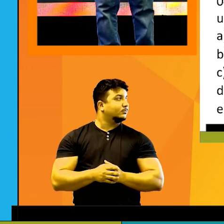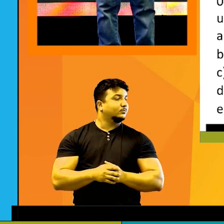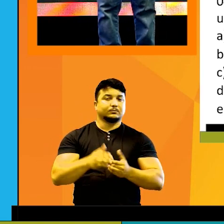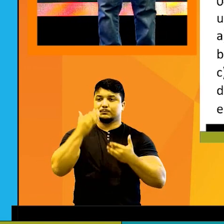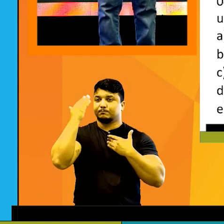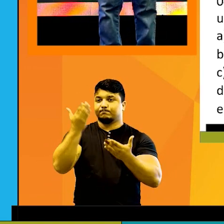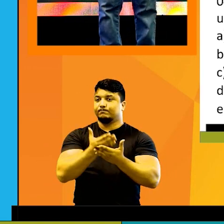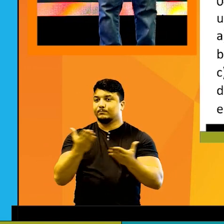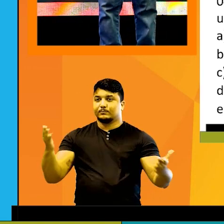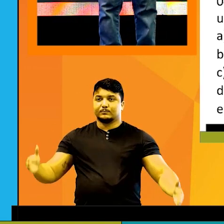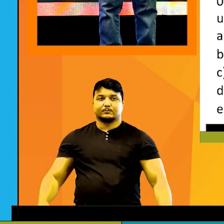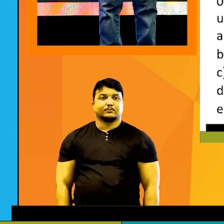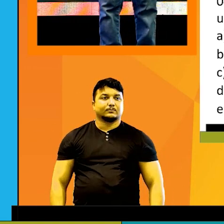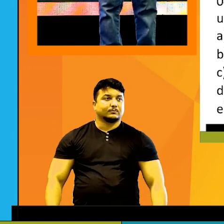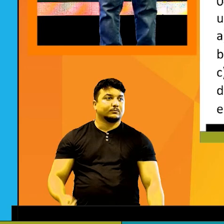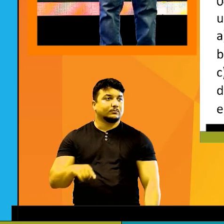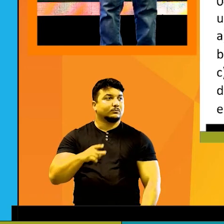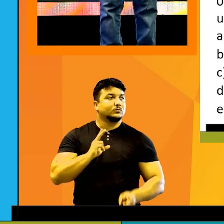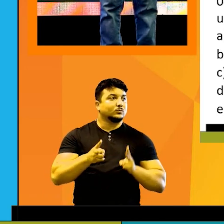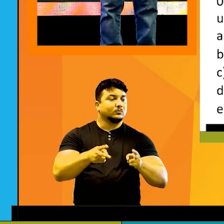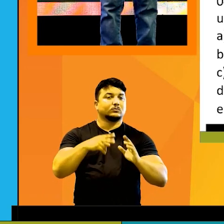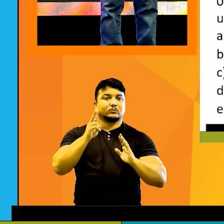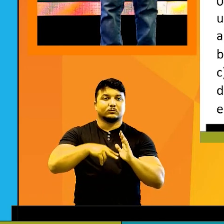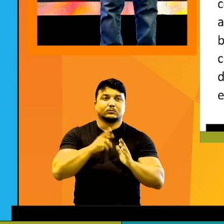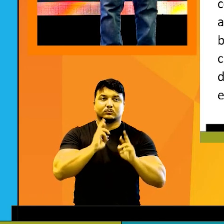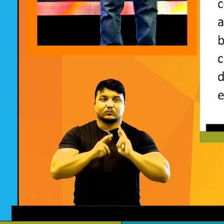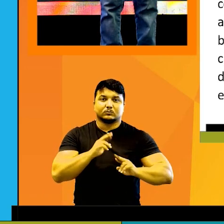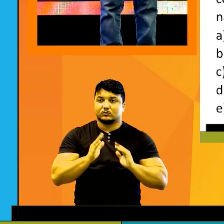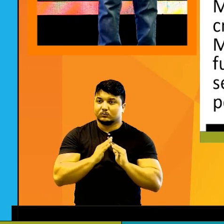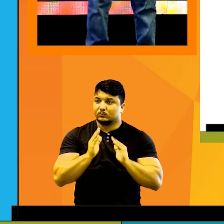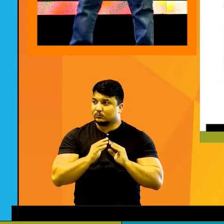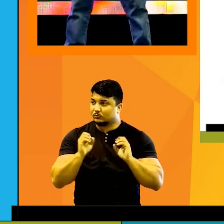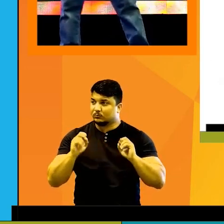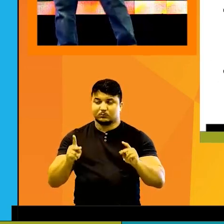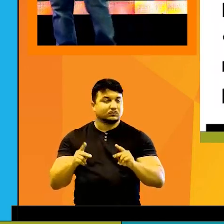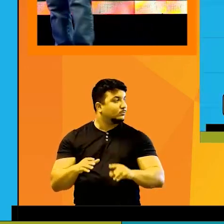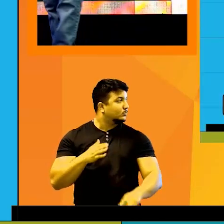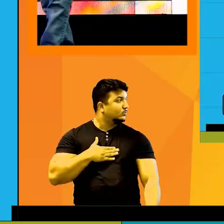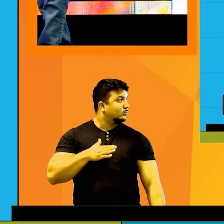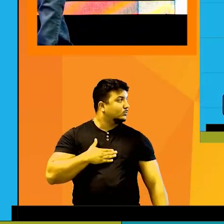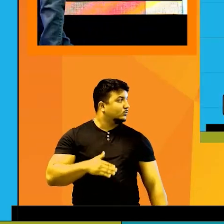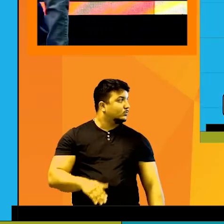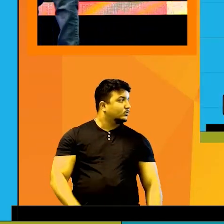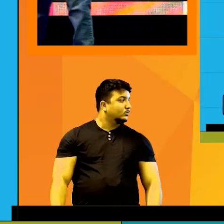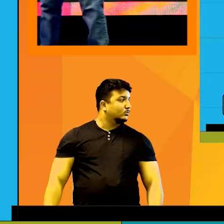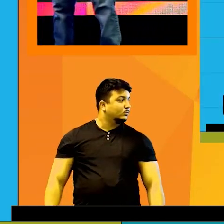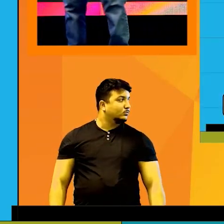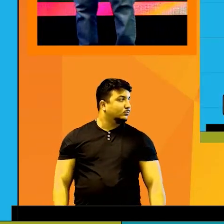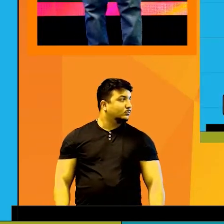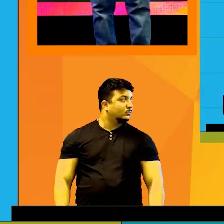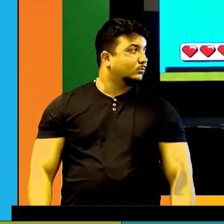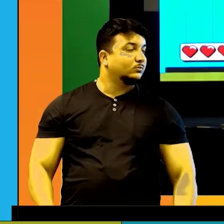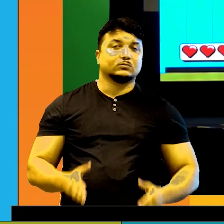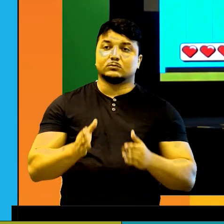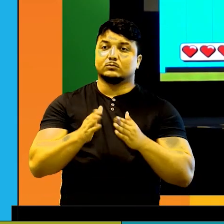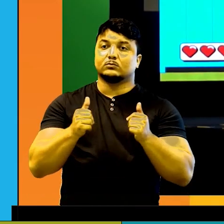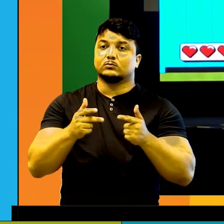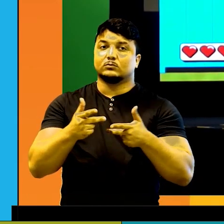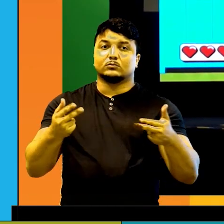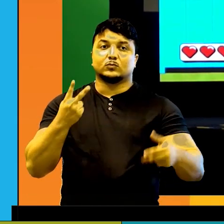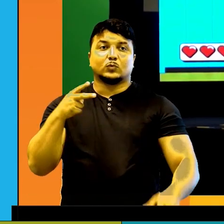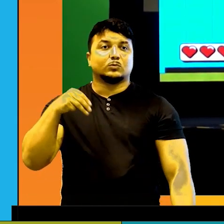Valeu, moçada? Vocês podem continuar a resolução das questões em casa. Espera ainda, só um instante. Posso fazer um pedido a vocês,